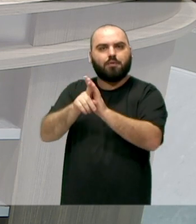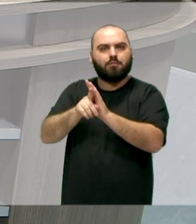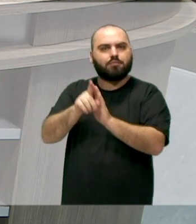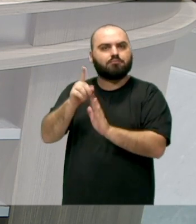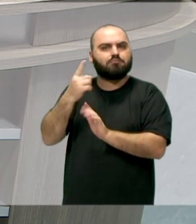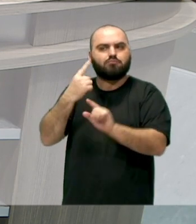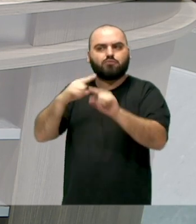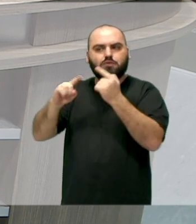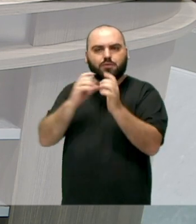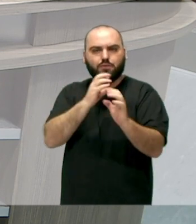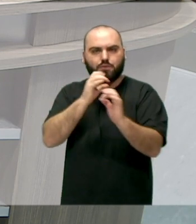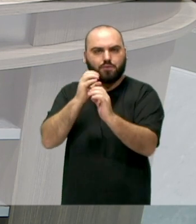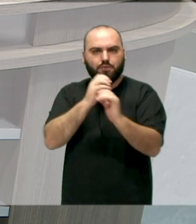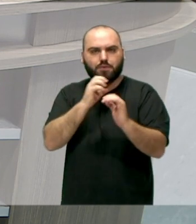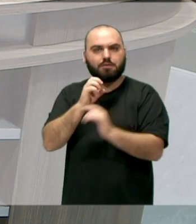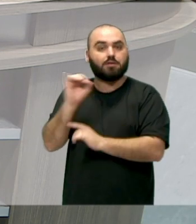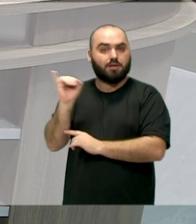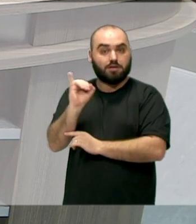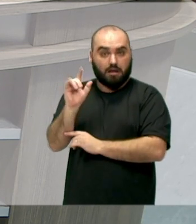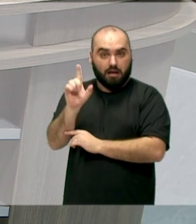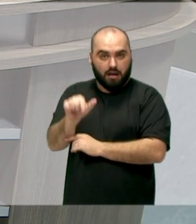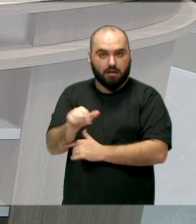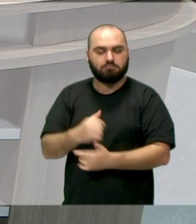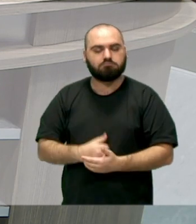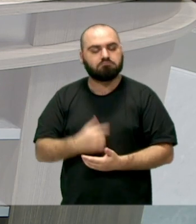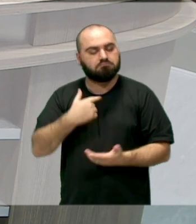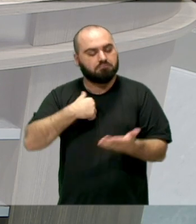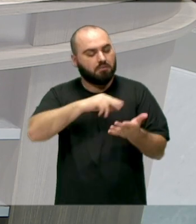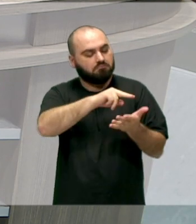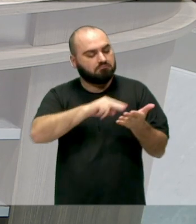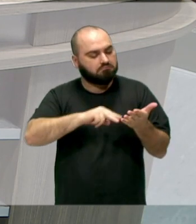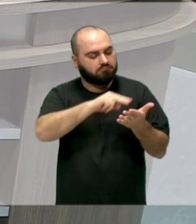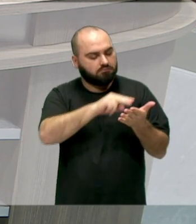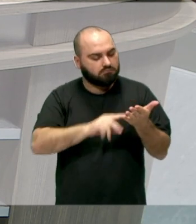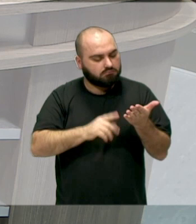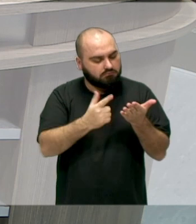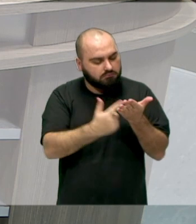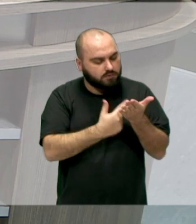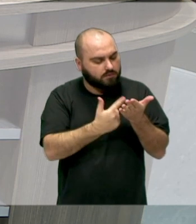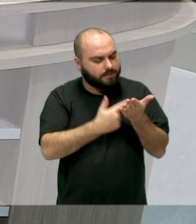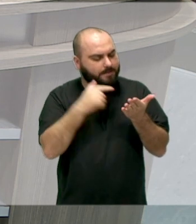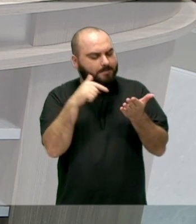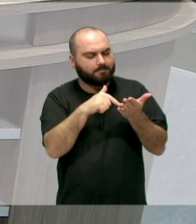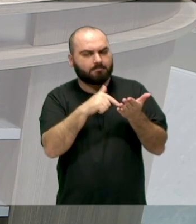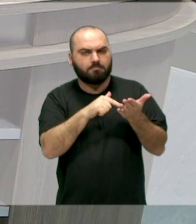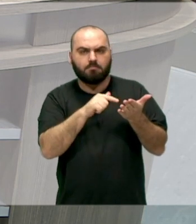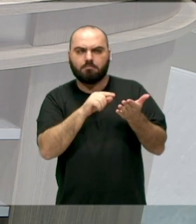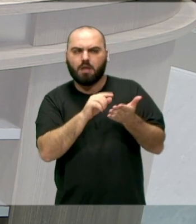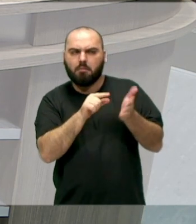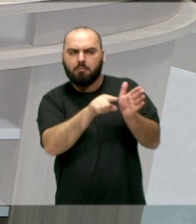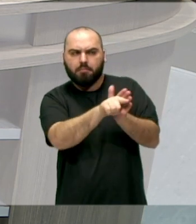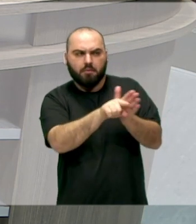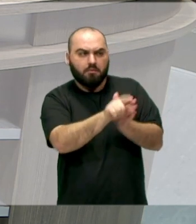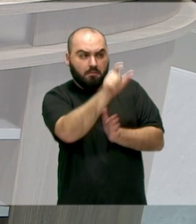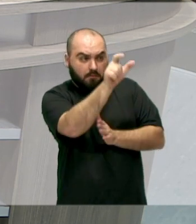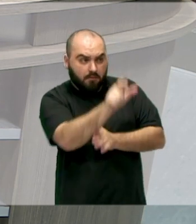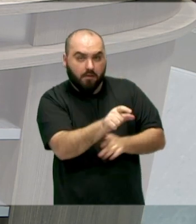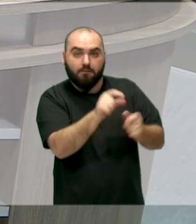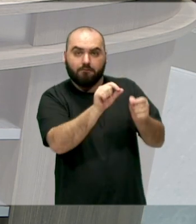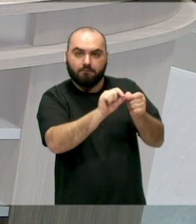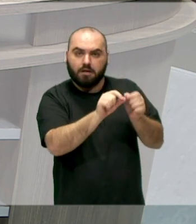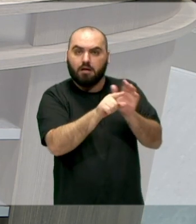lendo um pouquinho a respeito do livro, né? E tu fizeste ele uma pesquisa sobre a